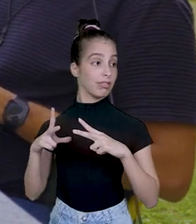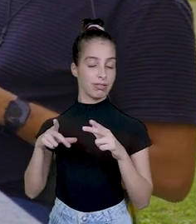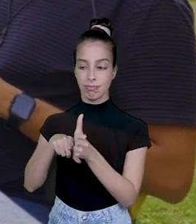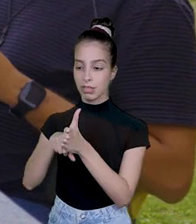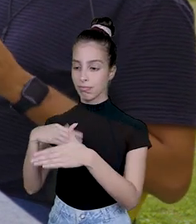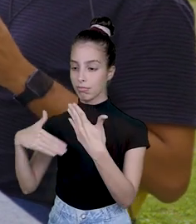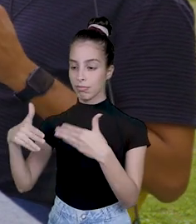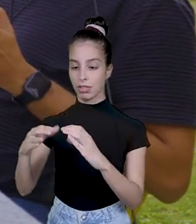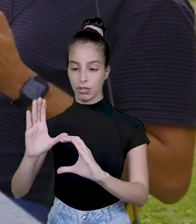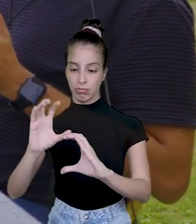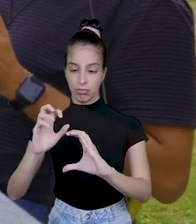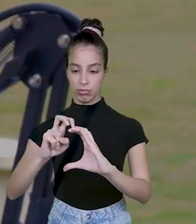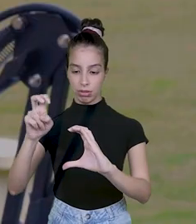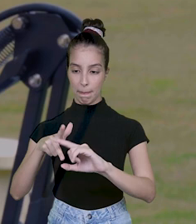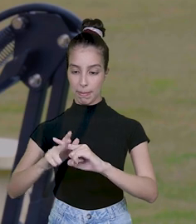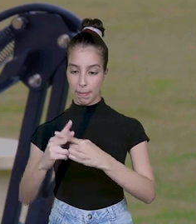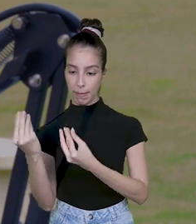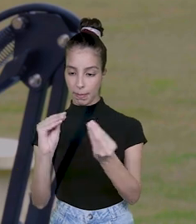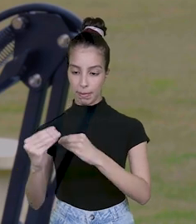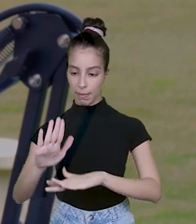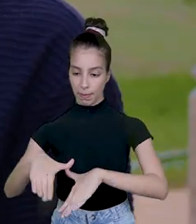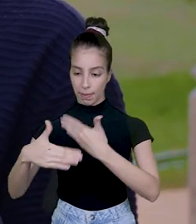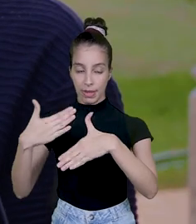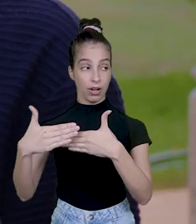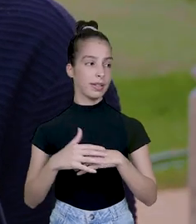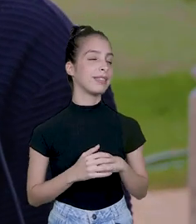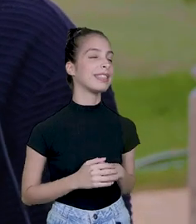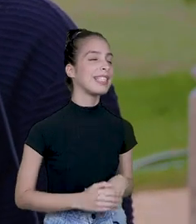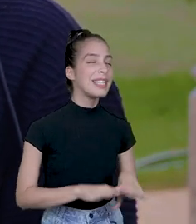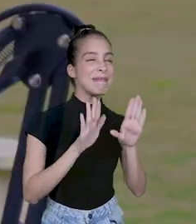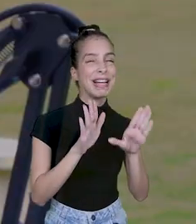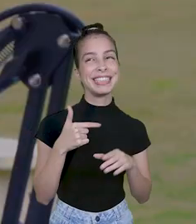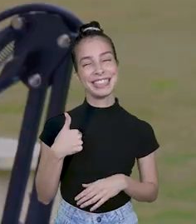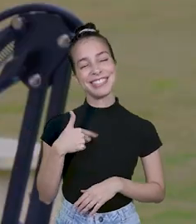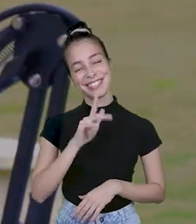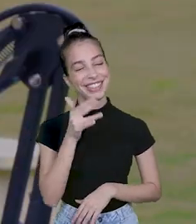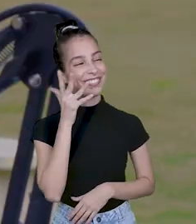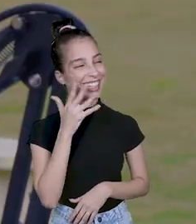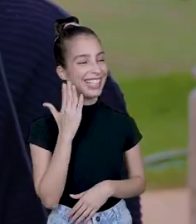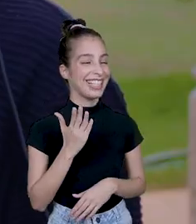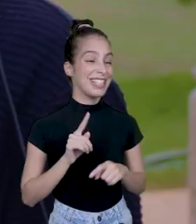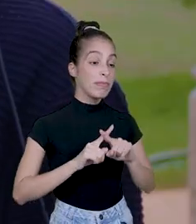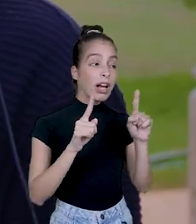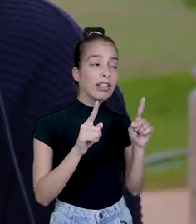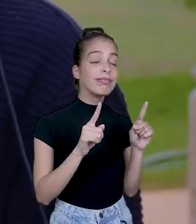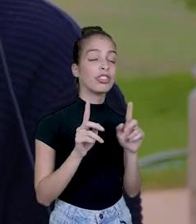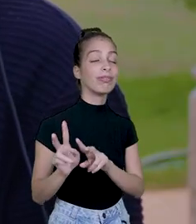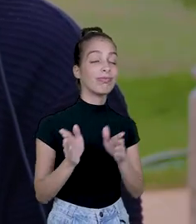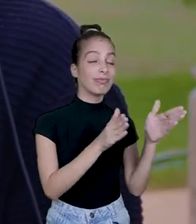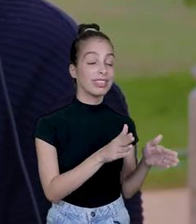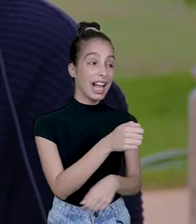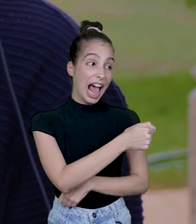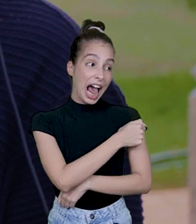curto prazo Mas eu vejo um grande trabalho eh e adiantando até um pouquinho da palestra é uma tecnologia que ela vai S